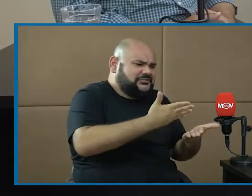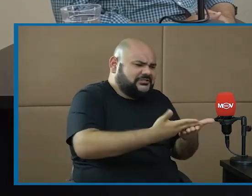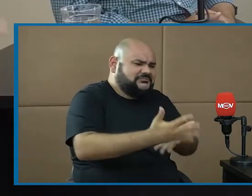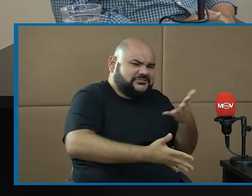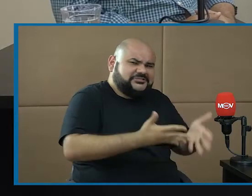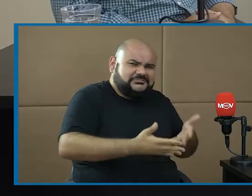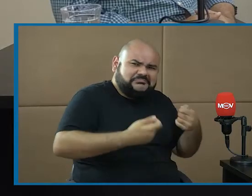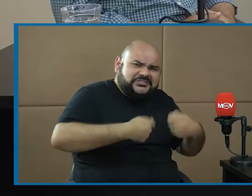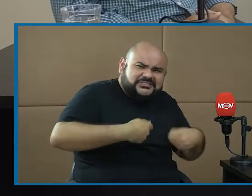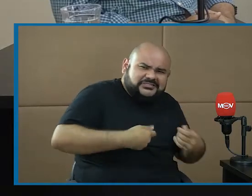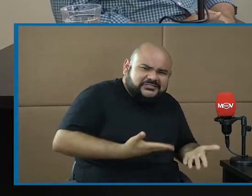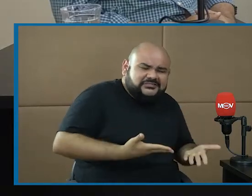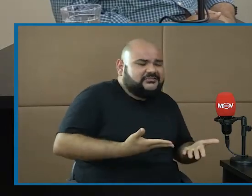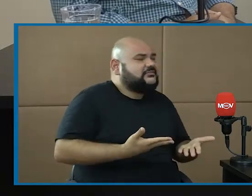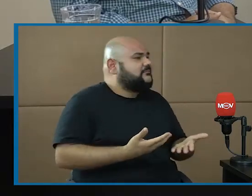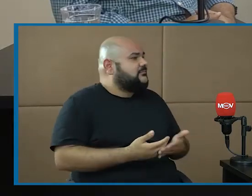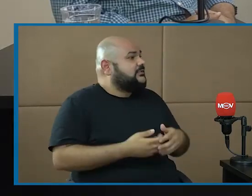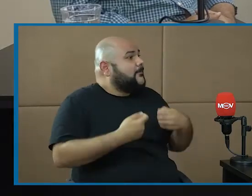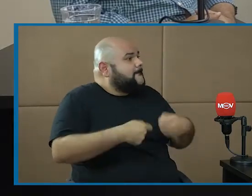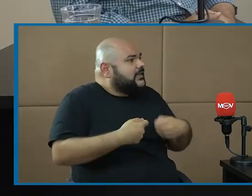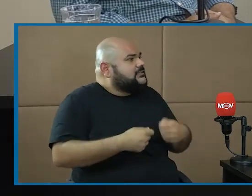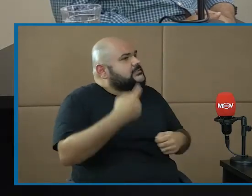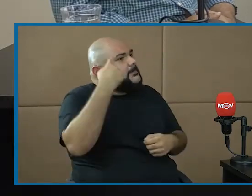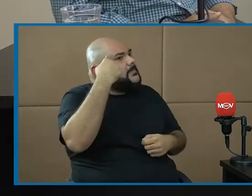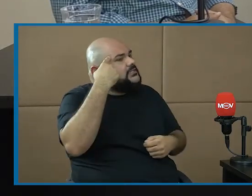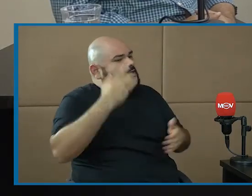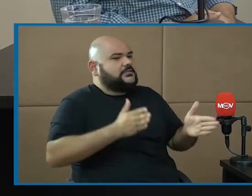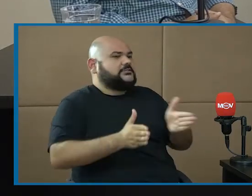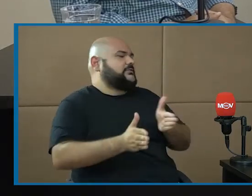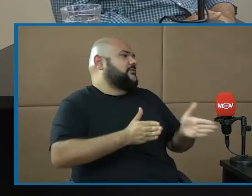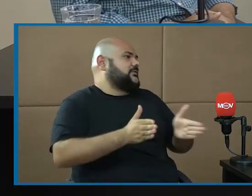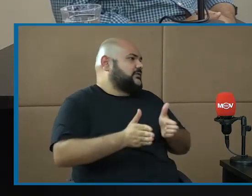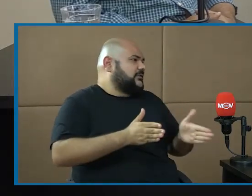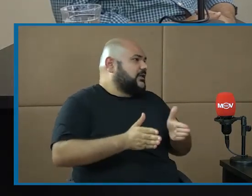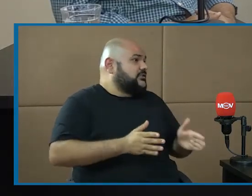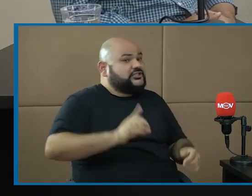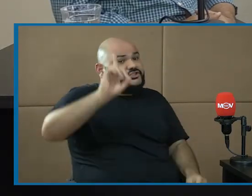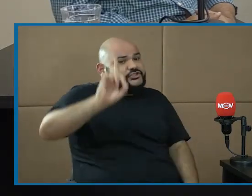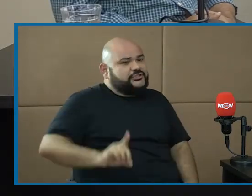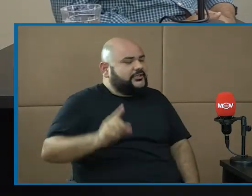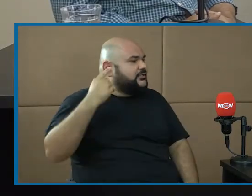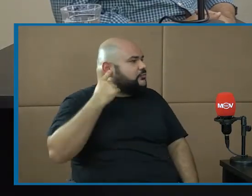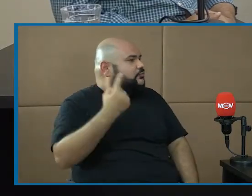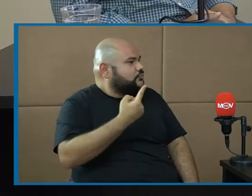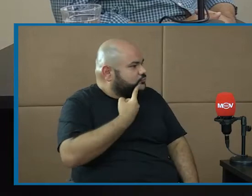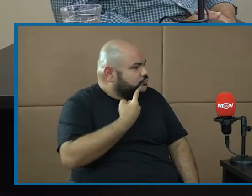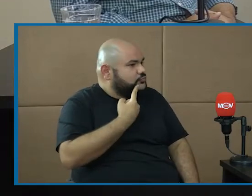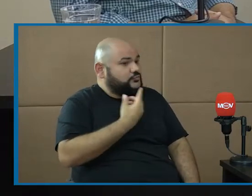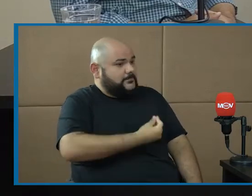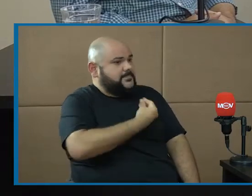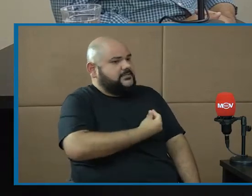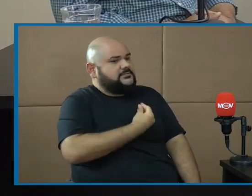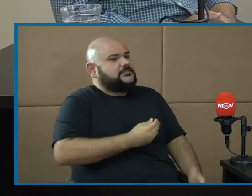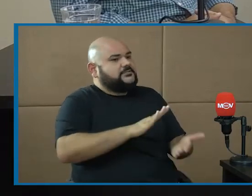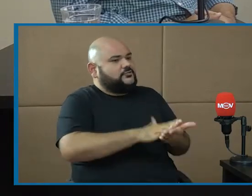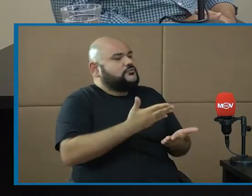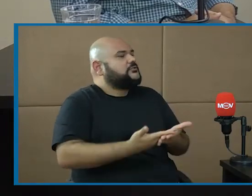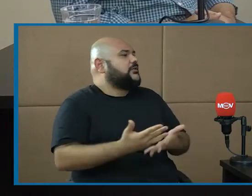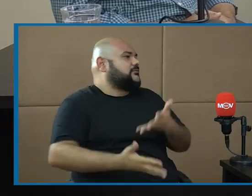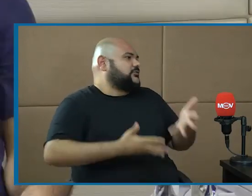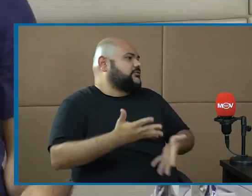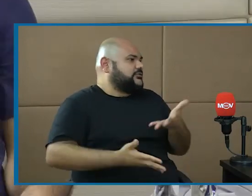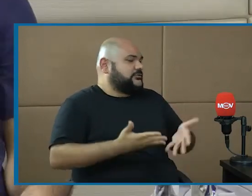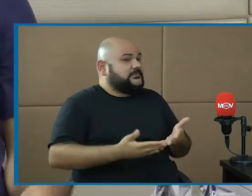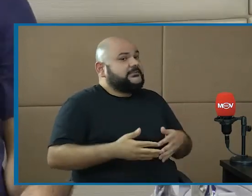muito o seu lado, mas não vê o lado da acessibilidade do direito do cidadão. Então, quanto a isso, eu entendo isso como preconceito sim. Né? Por